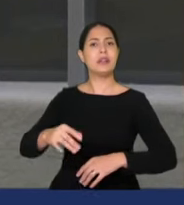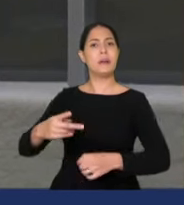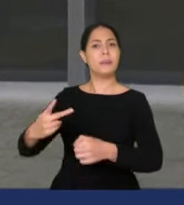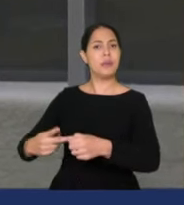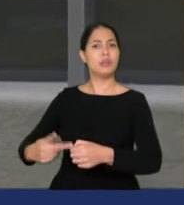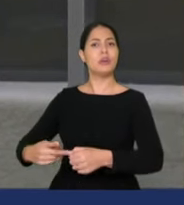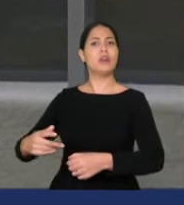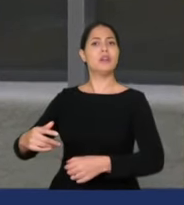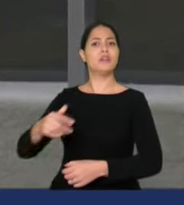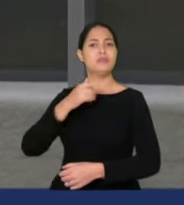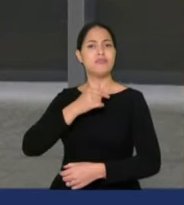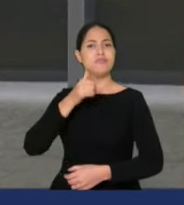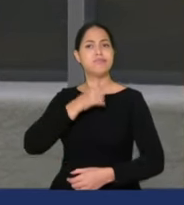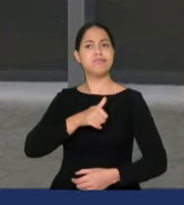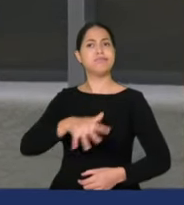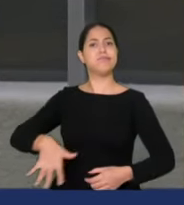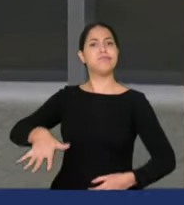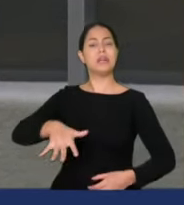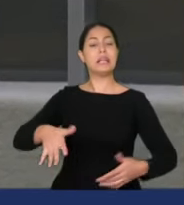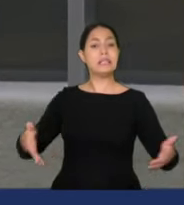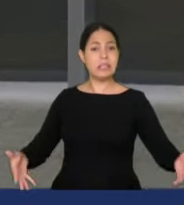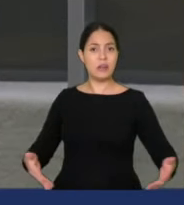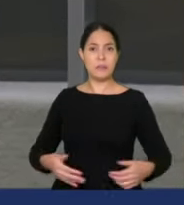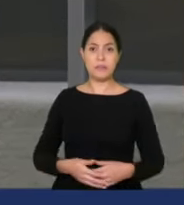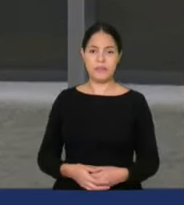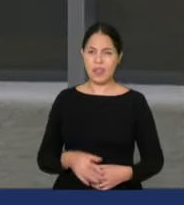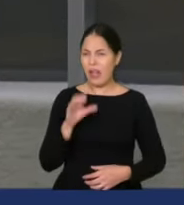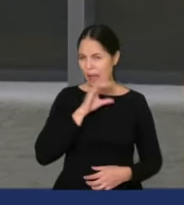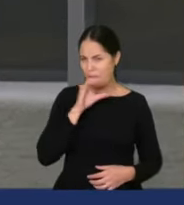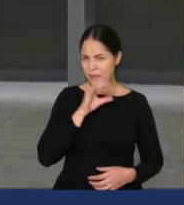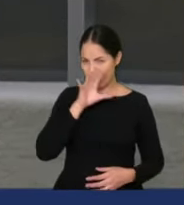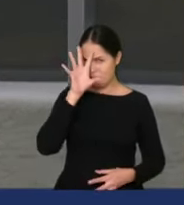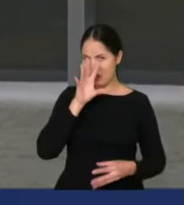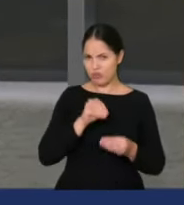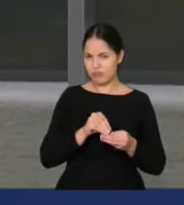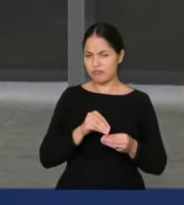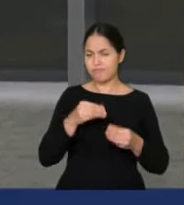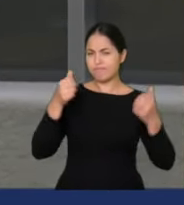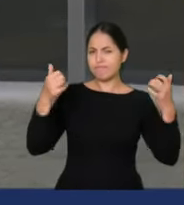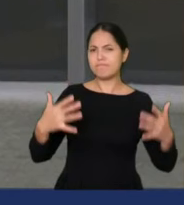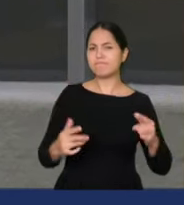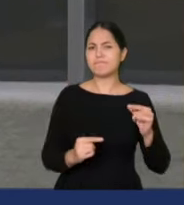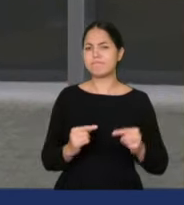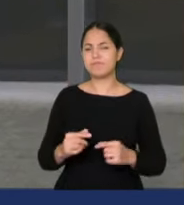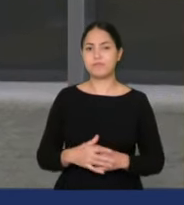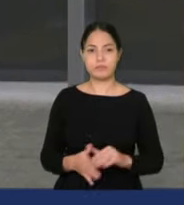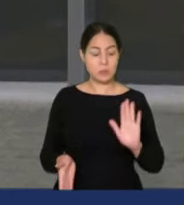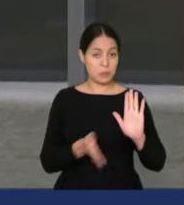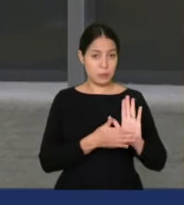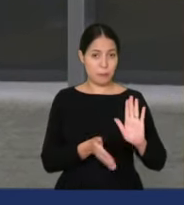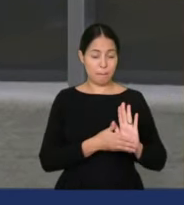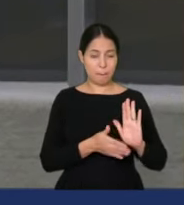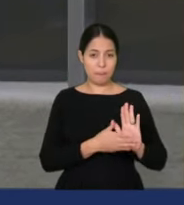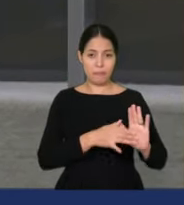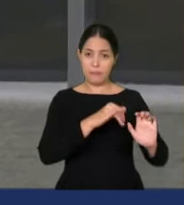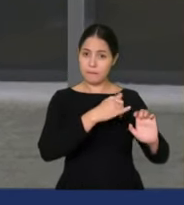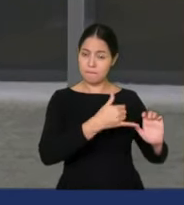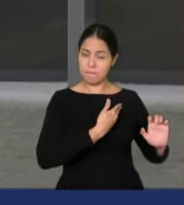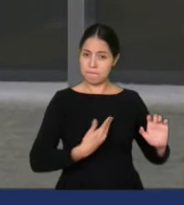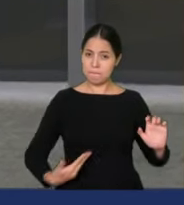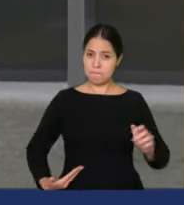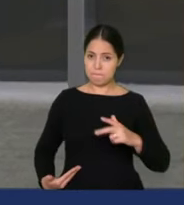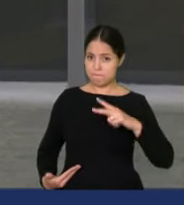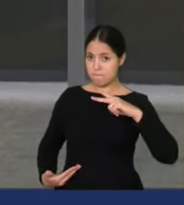rapidamente pontuar que a proposta de privatização da Eletrobras foi